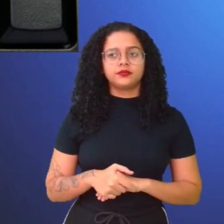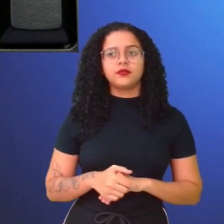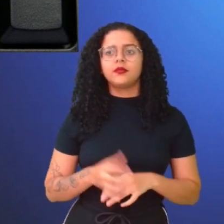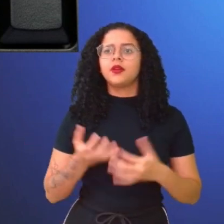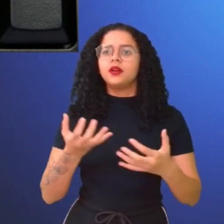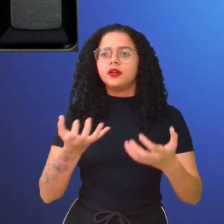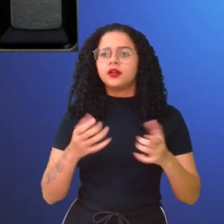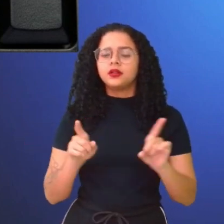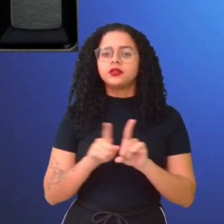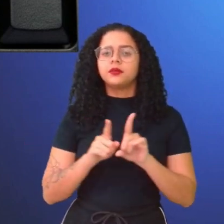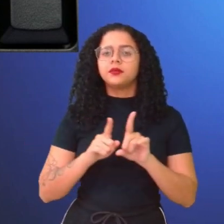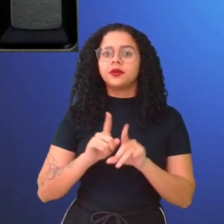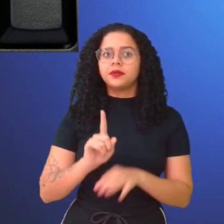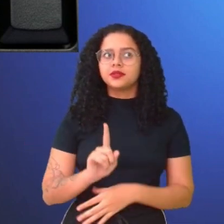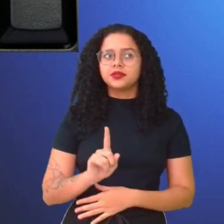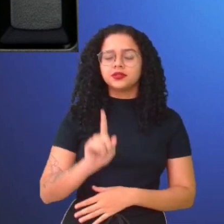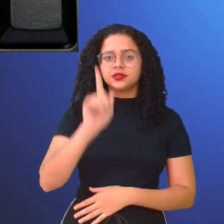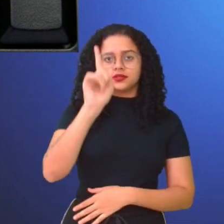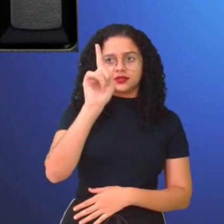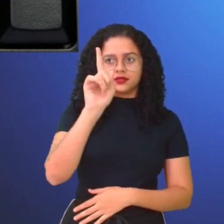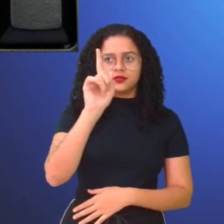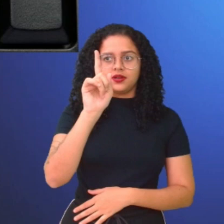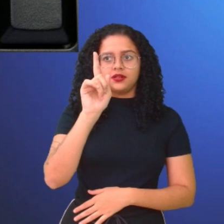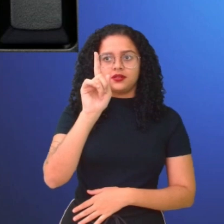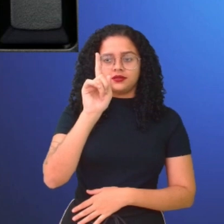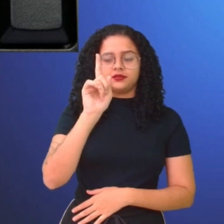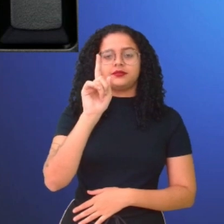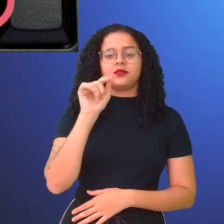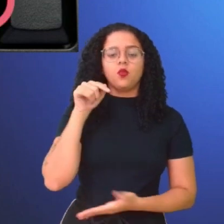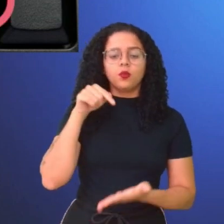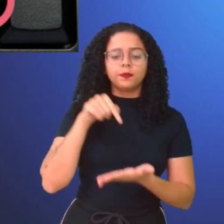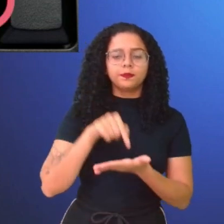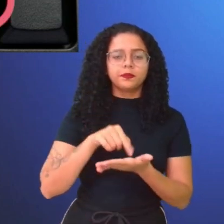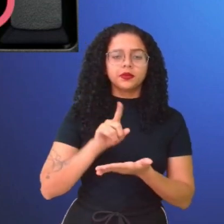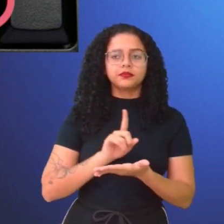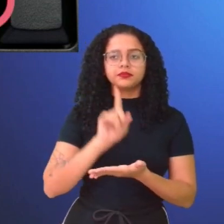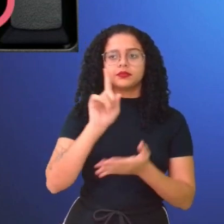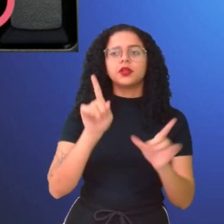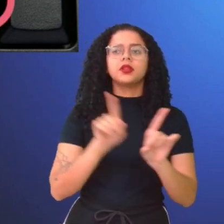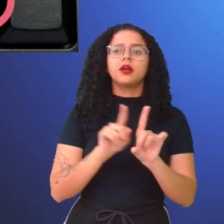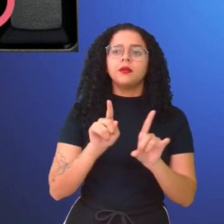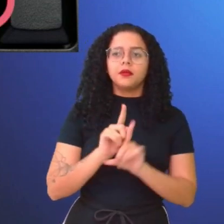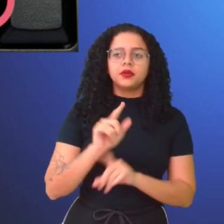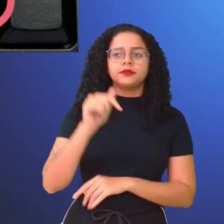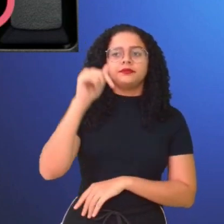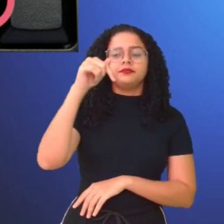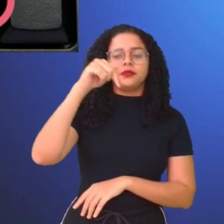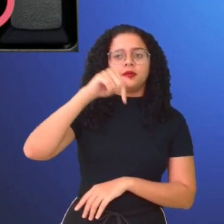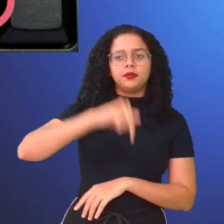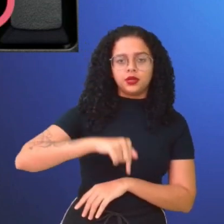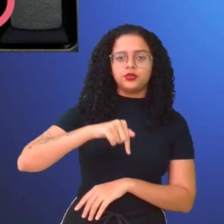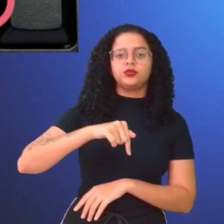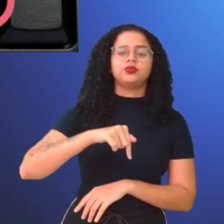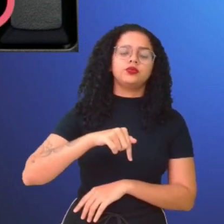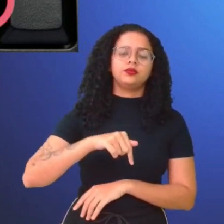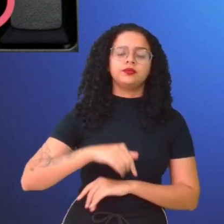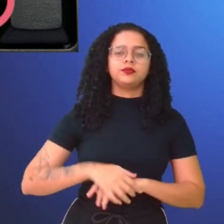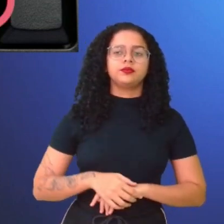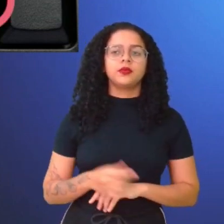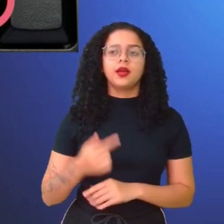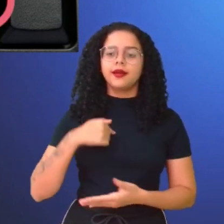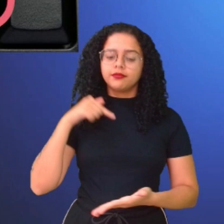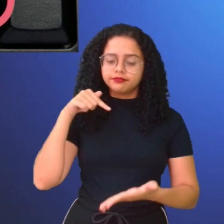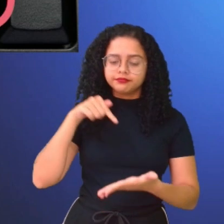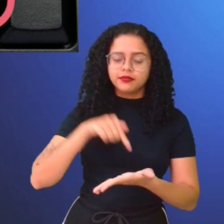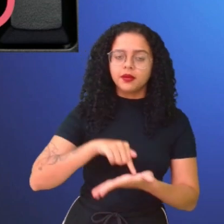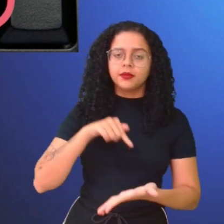eu quero que ela vá para cima, quando clicar na setinha para cima, e eu vou clicar, querer que ela vá para baixo, quando eu